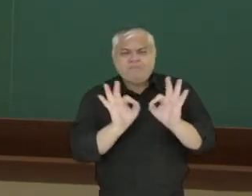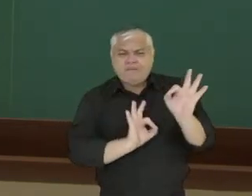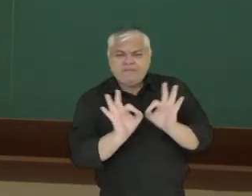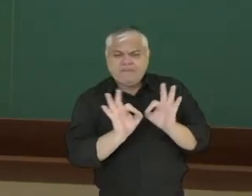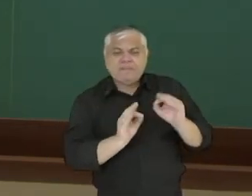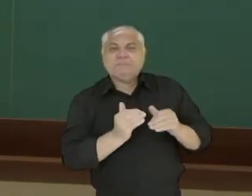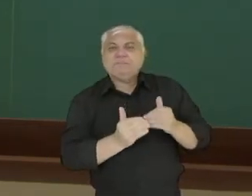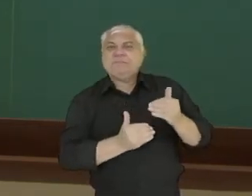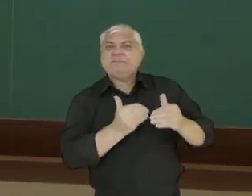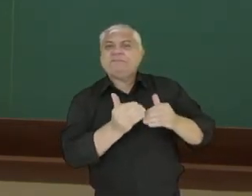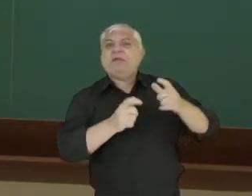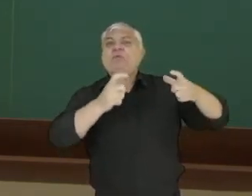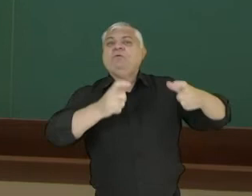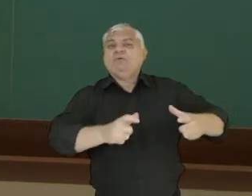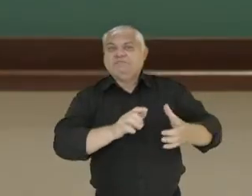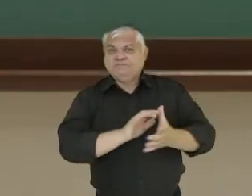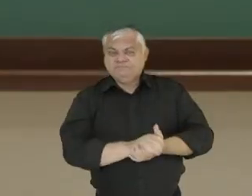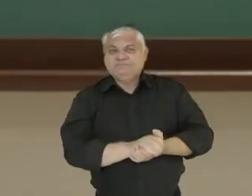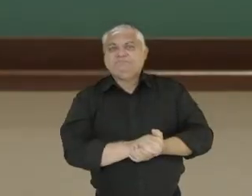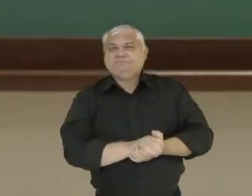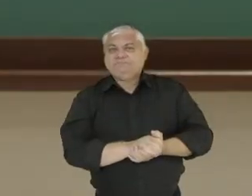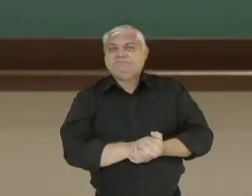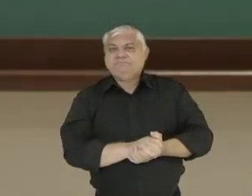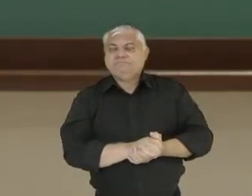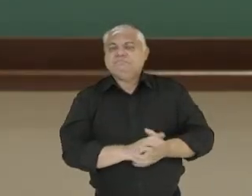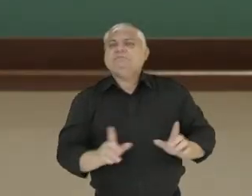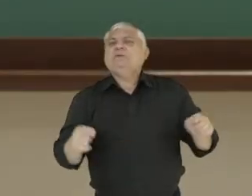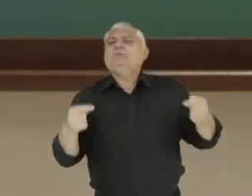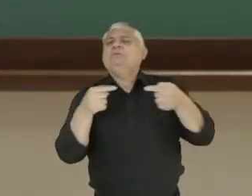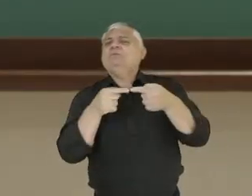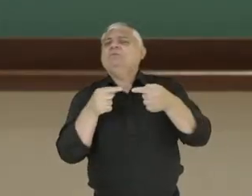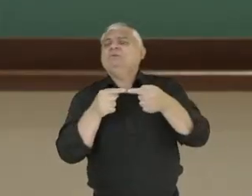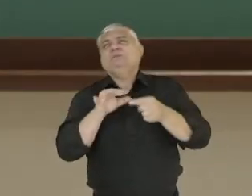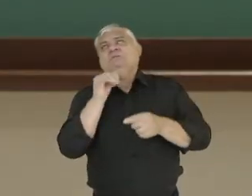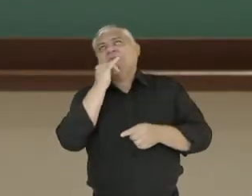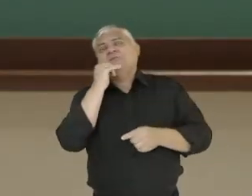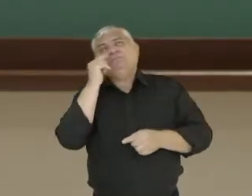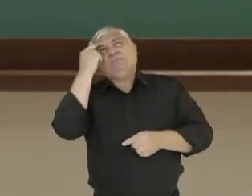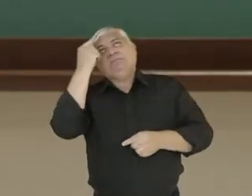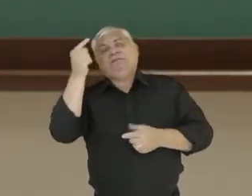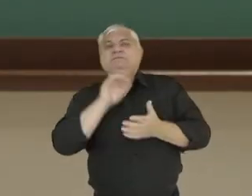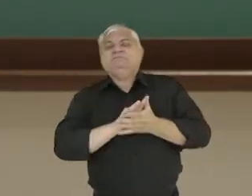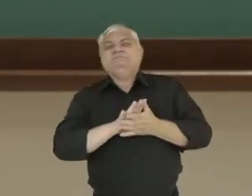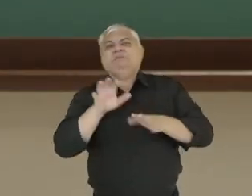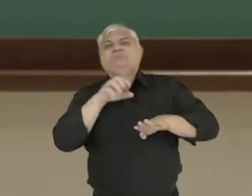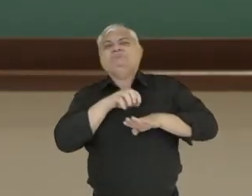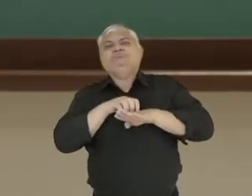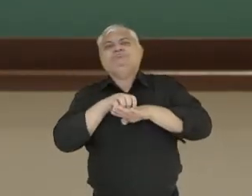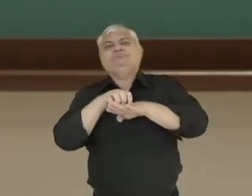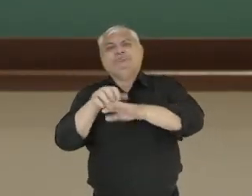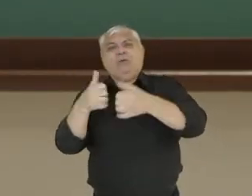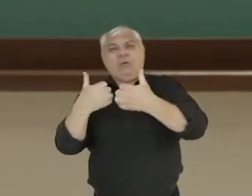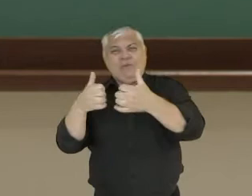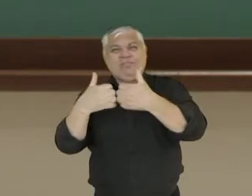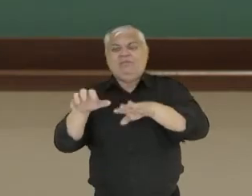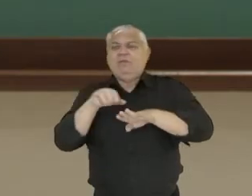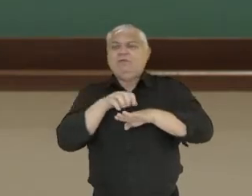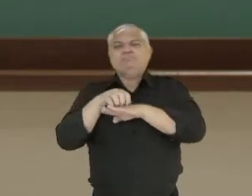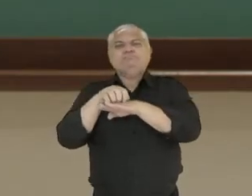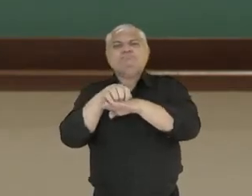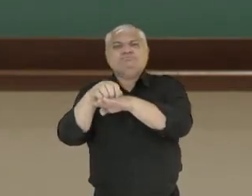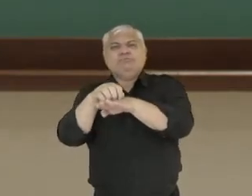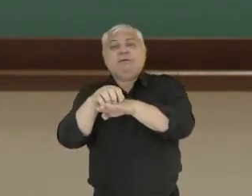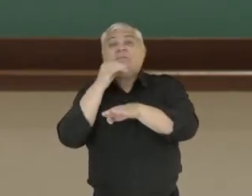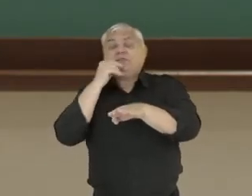desenvolvimento daquela área. Isso pode ser aplicado quando a gente vai pensar em transporte coletivo. Se observa-se que uma